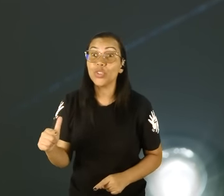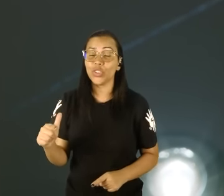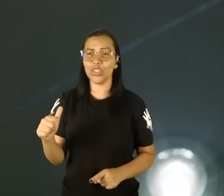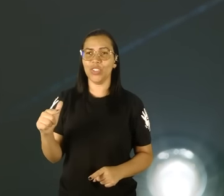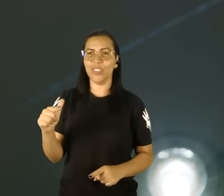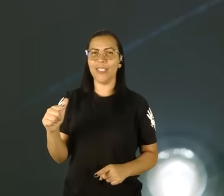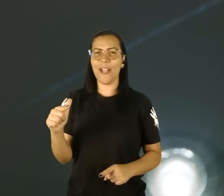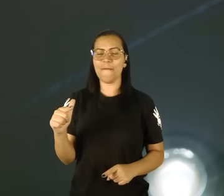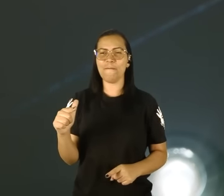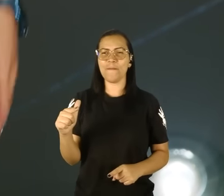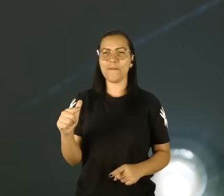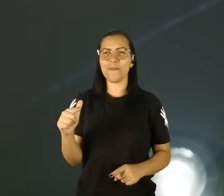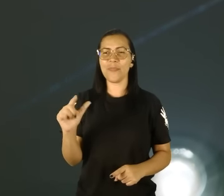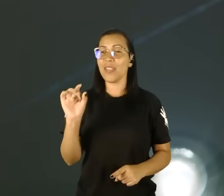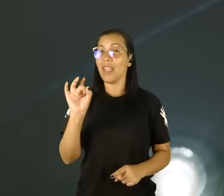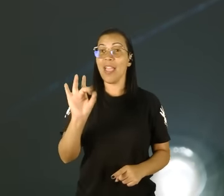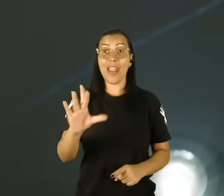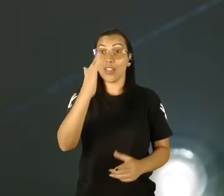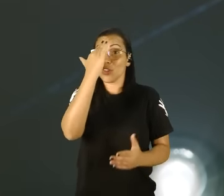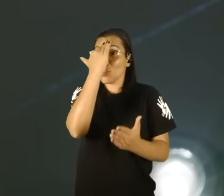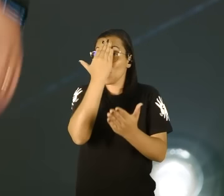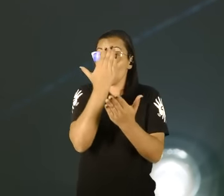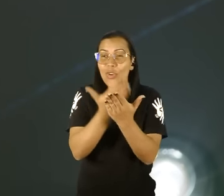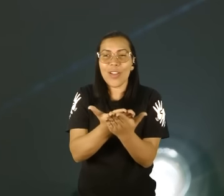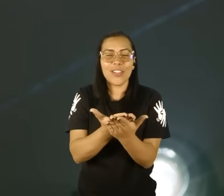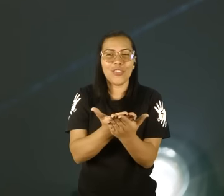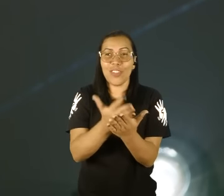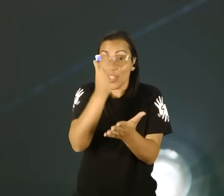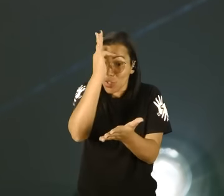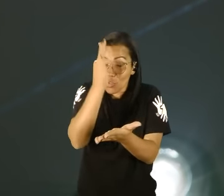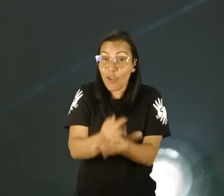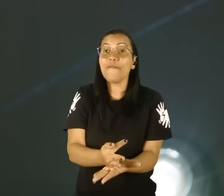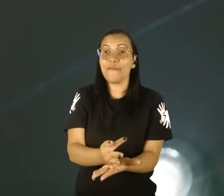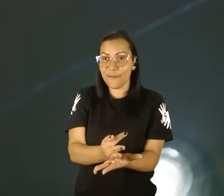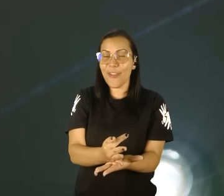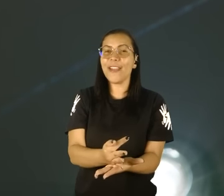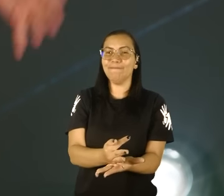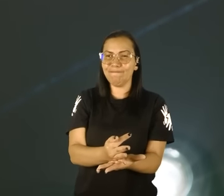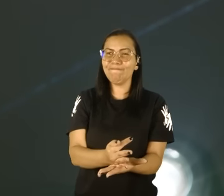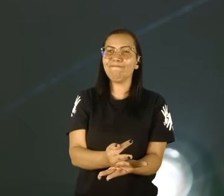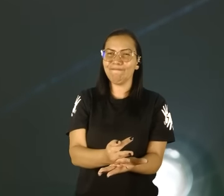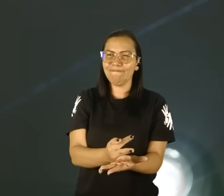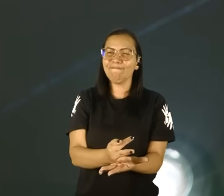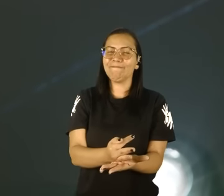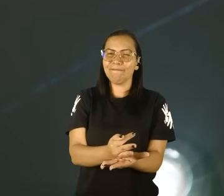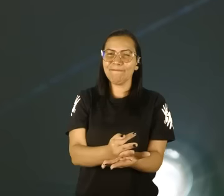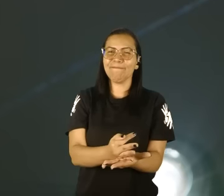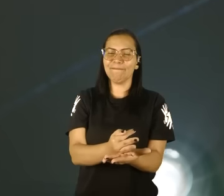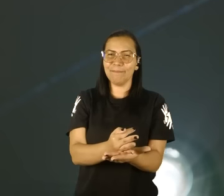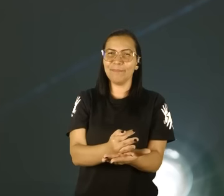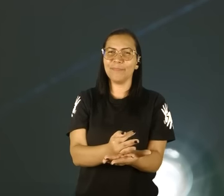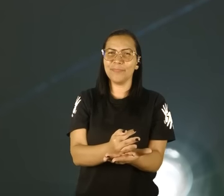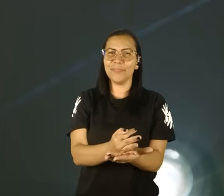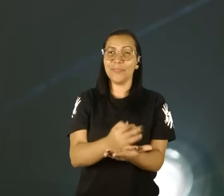maiores transformações da sua vida serão feias, não terão plateia, não terá diploma, não terá